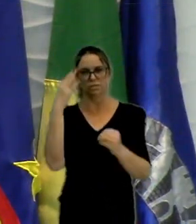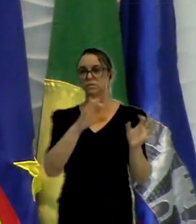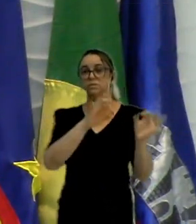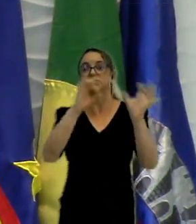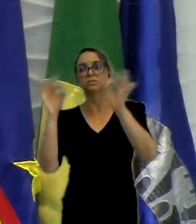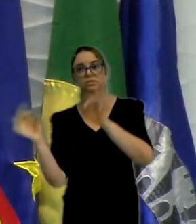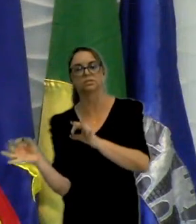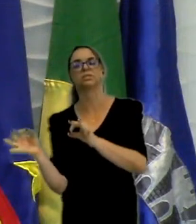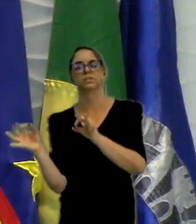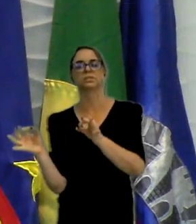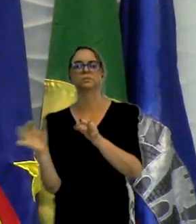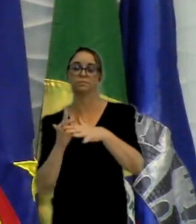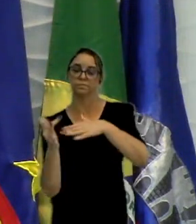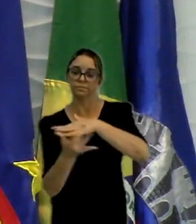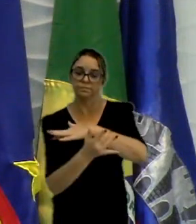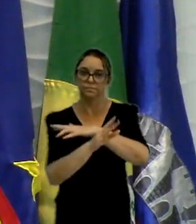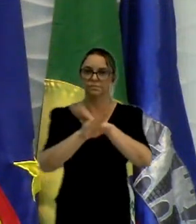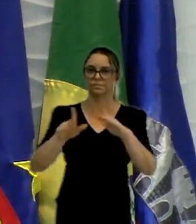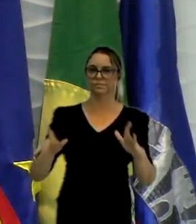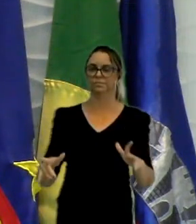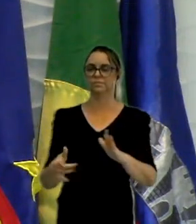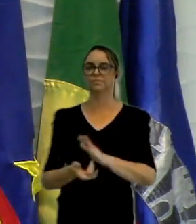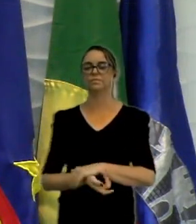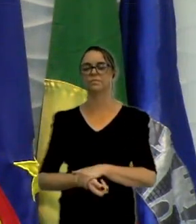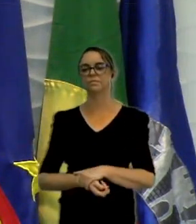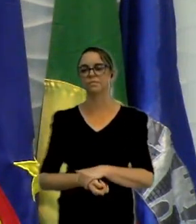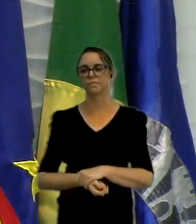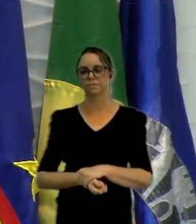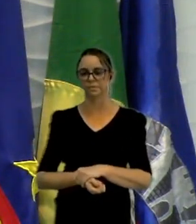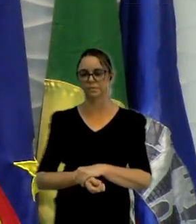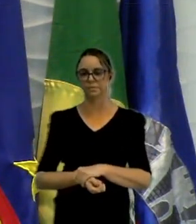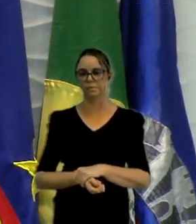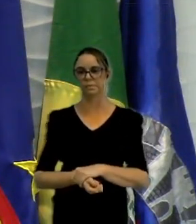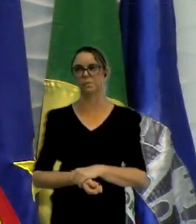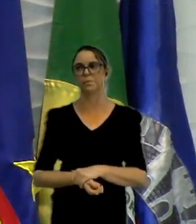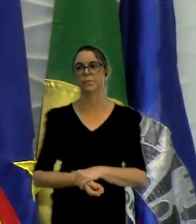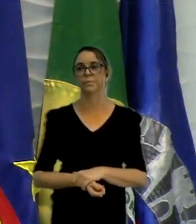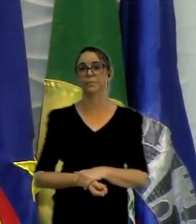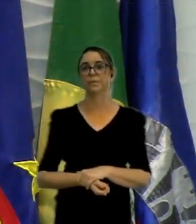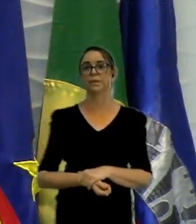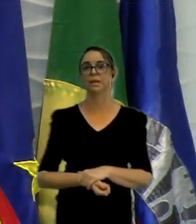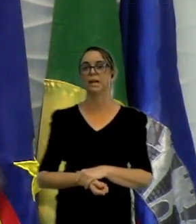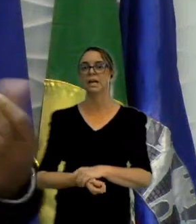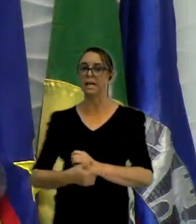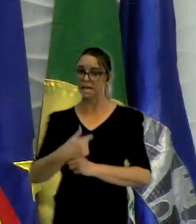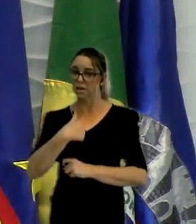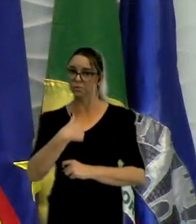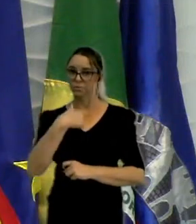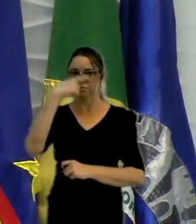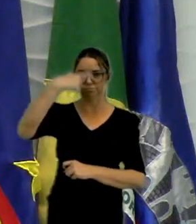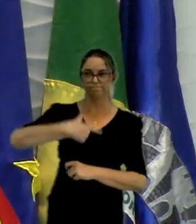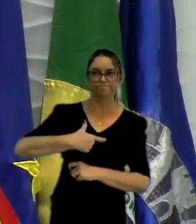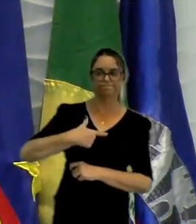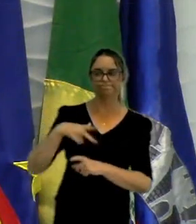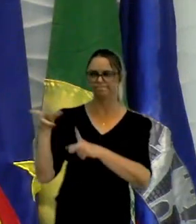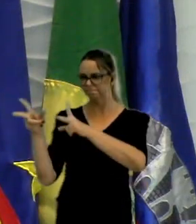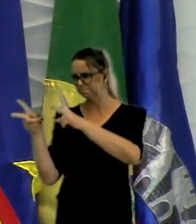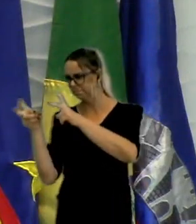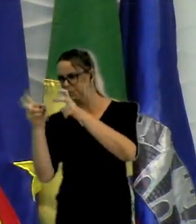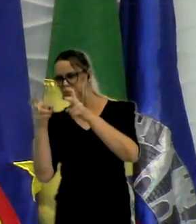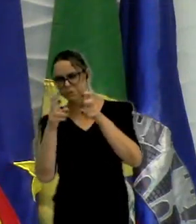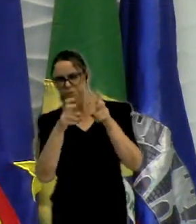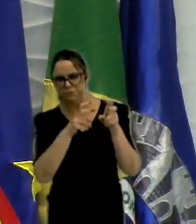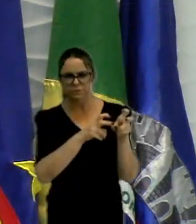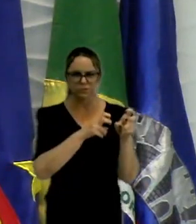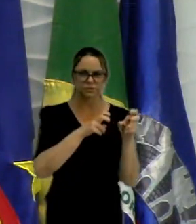através dos meios de comunicação. Eu estava vendo aqui o discurso de vários colegas vereadores e